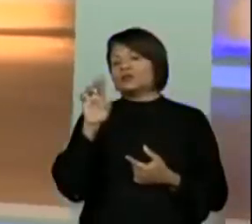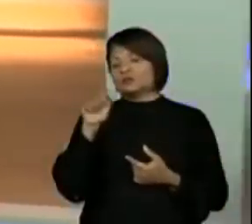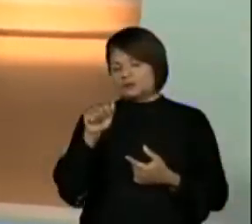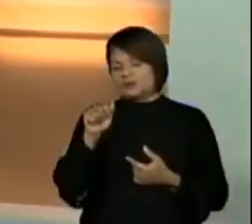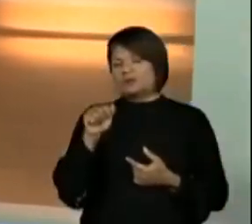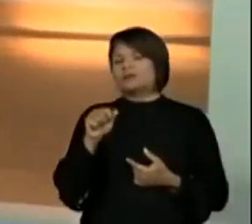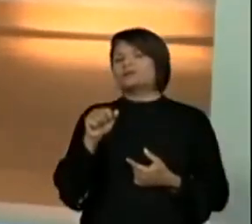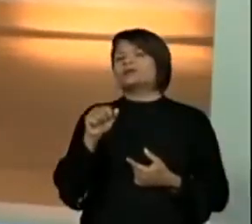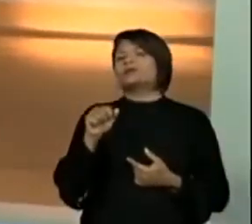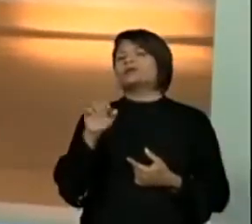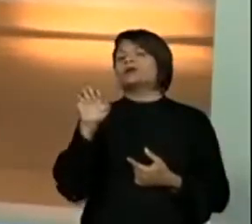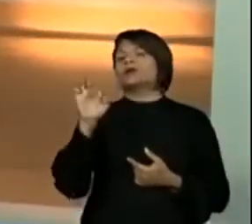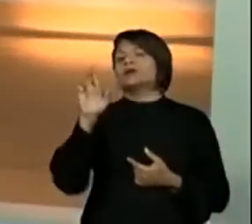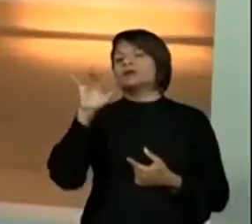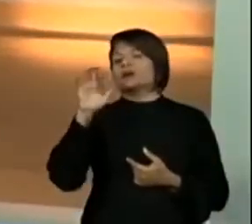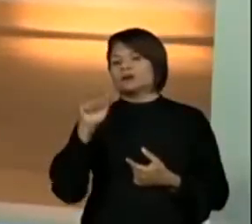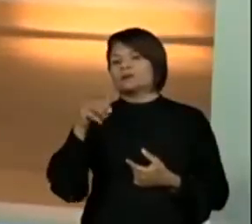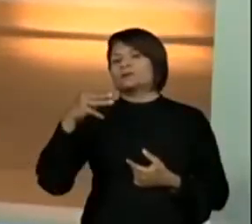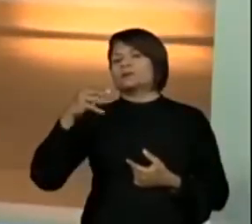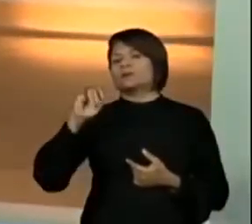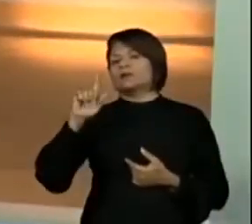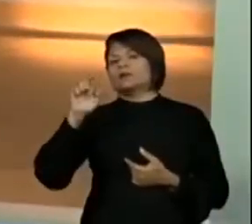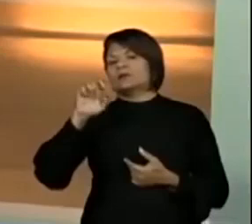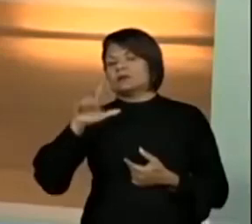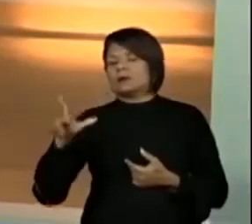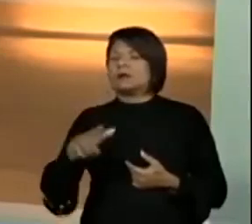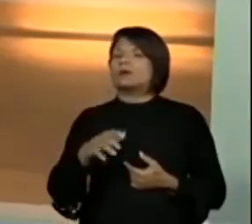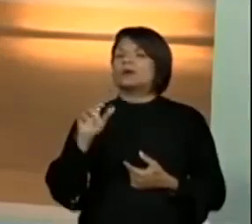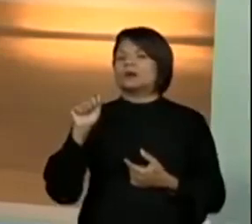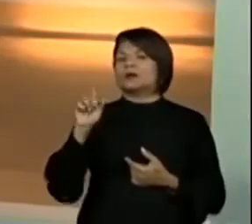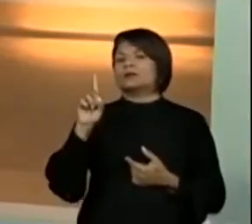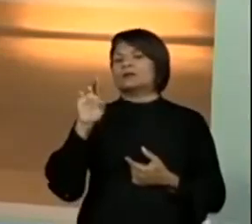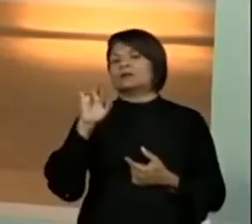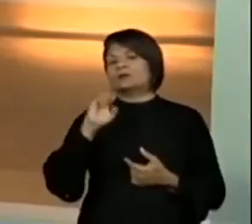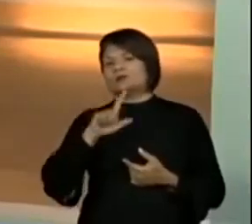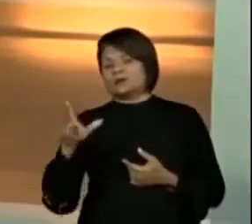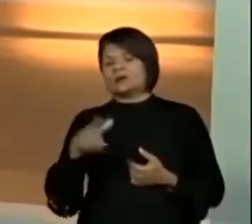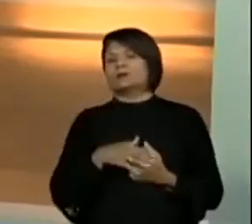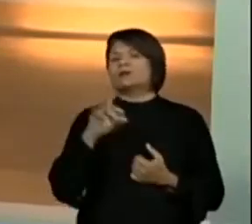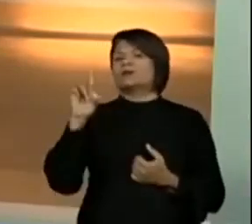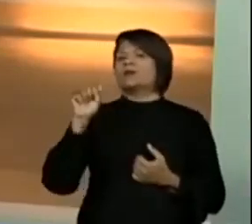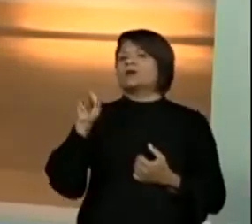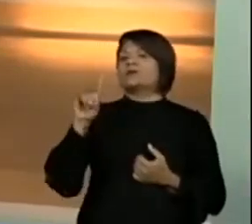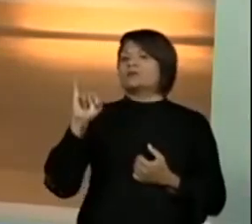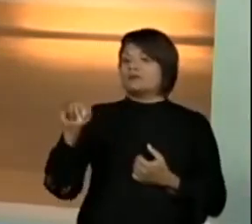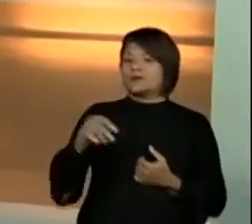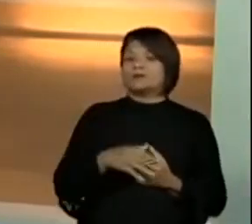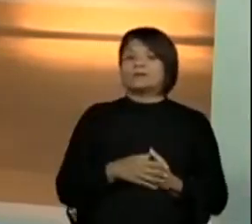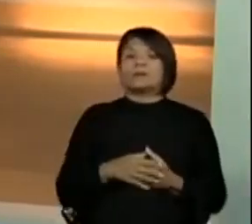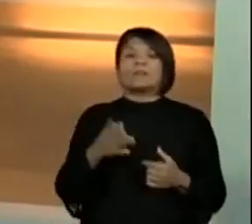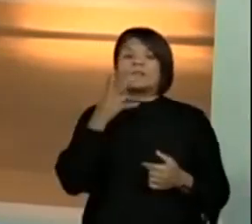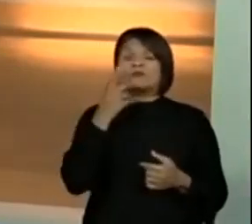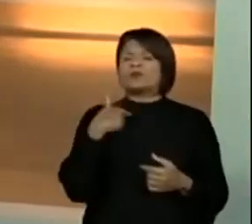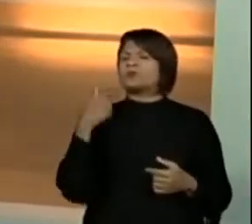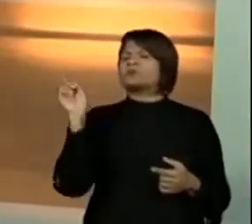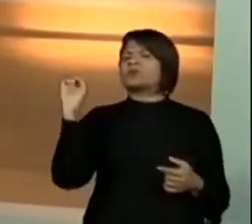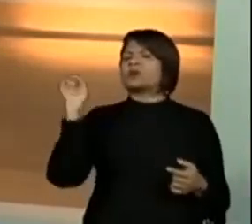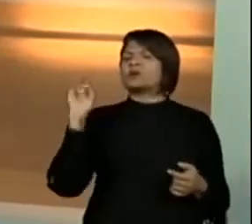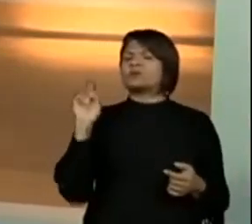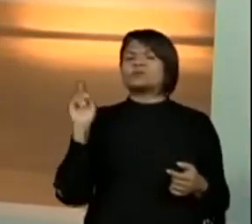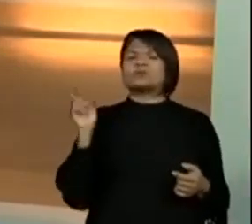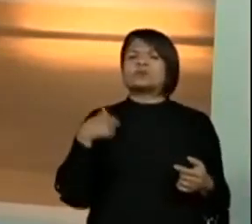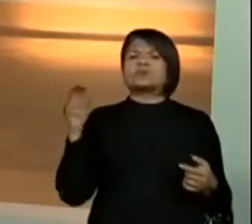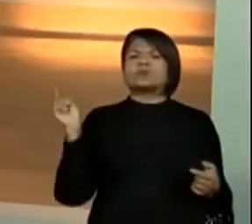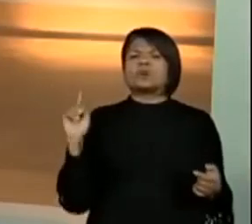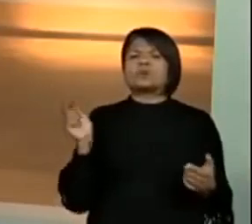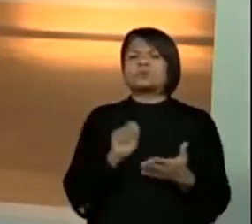a Érica, o Adriel, o Davi, a Ana Clara. Eu não consegui pegar o nome aqui de quem eu